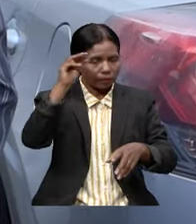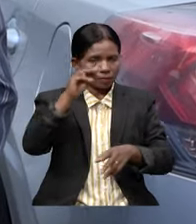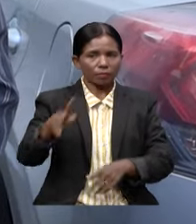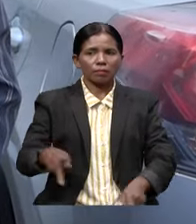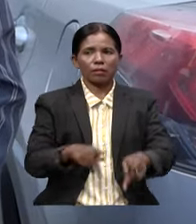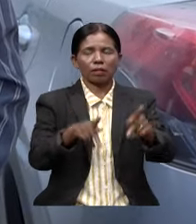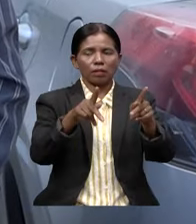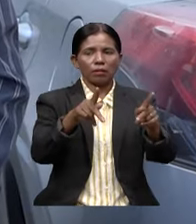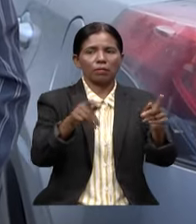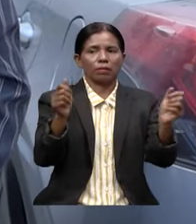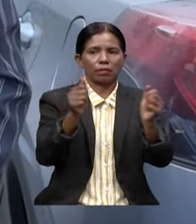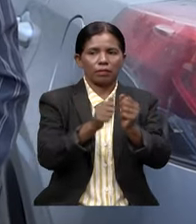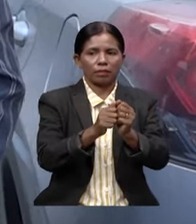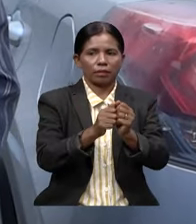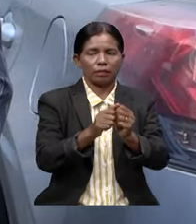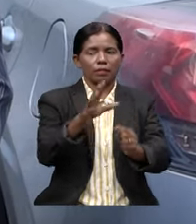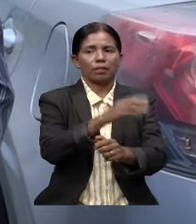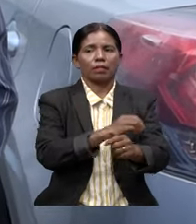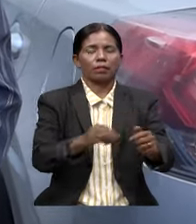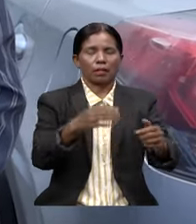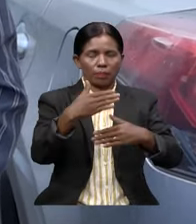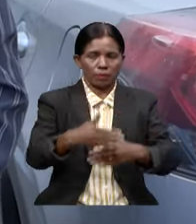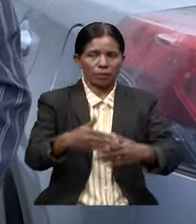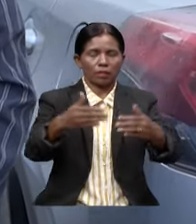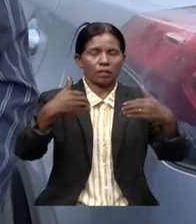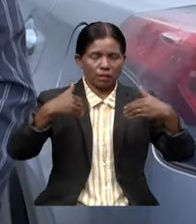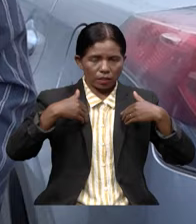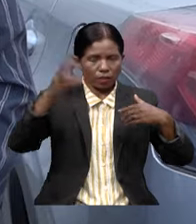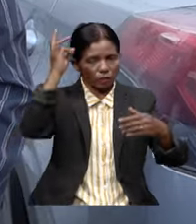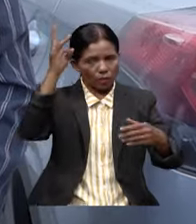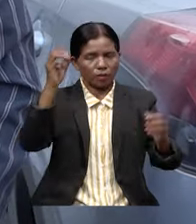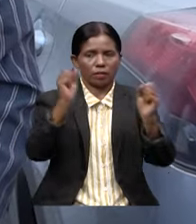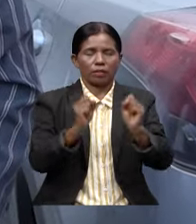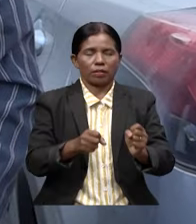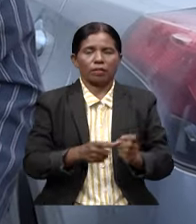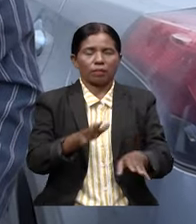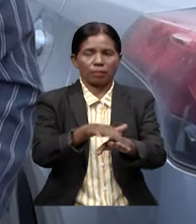Público ou não vai titular para o processo e a dúvida, então, pode